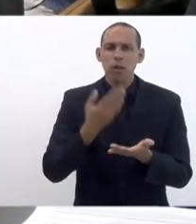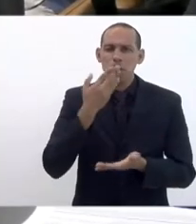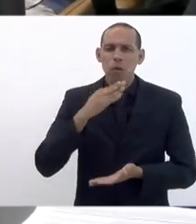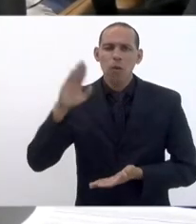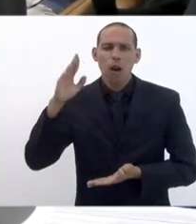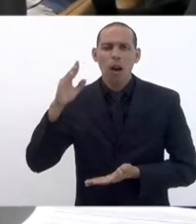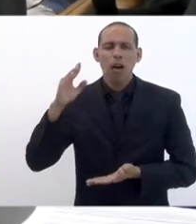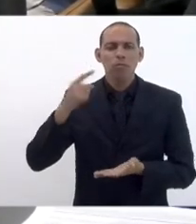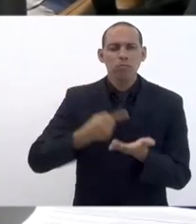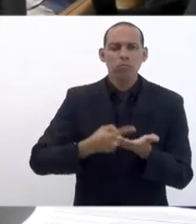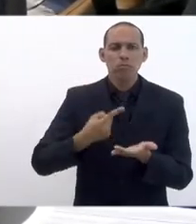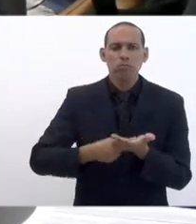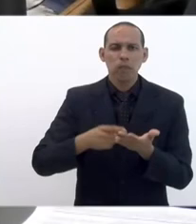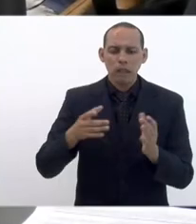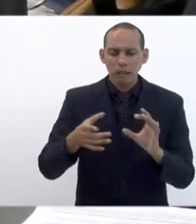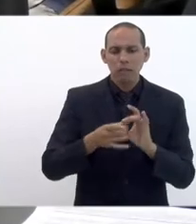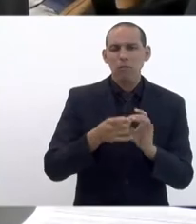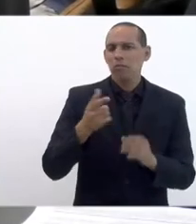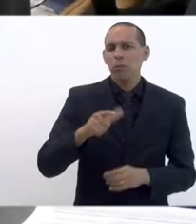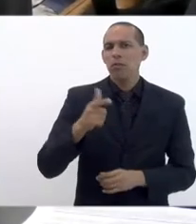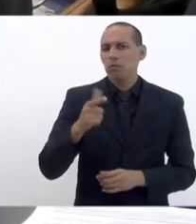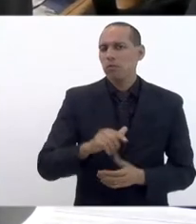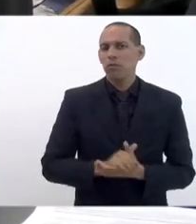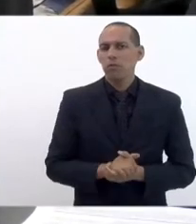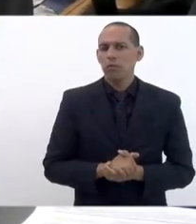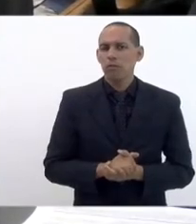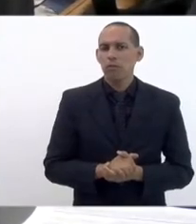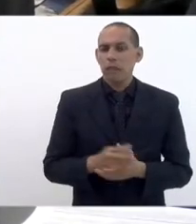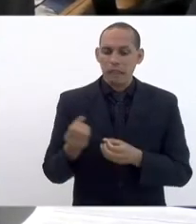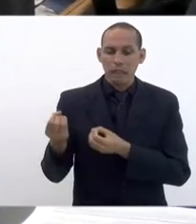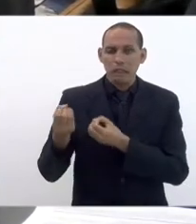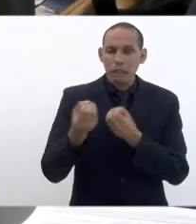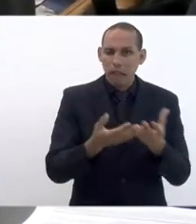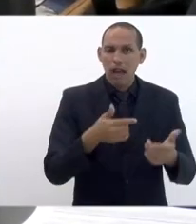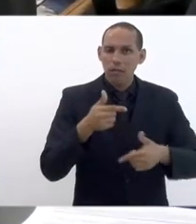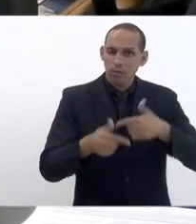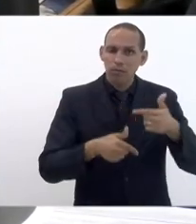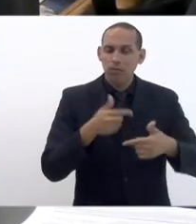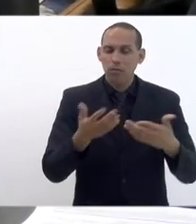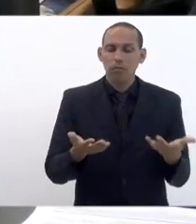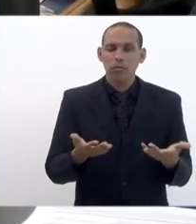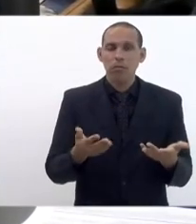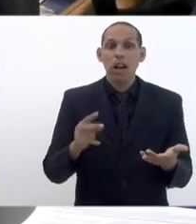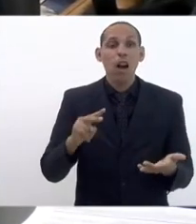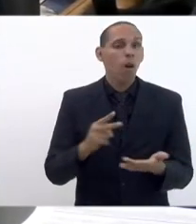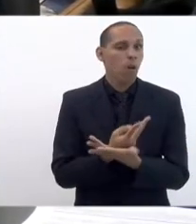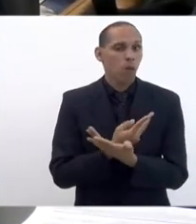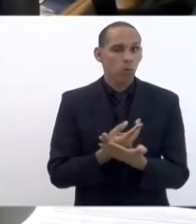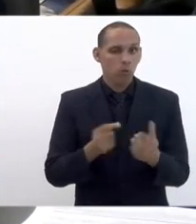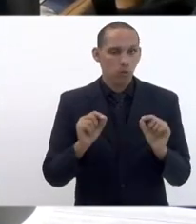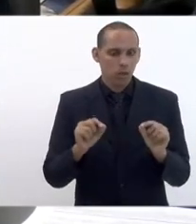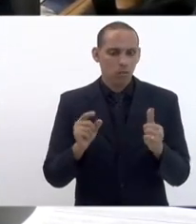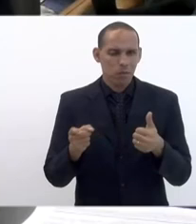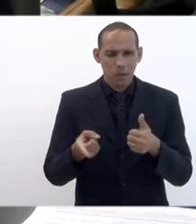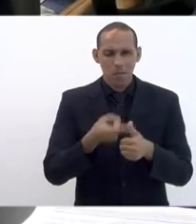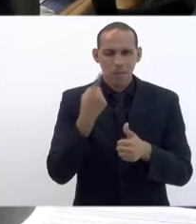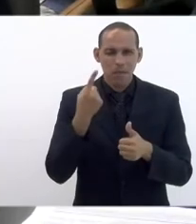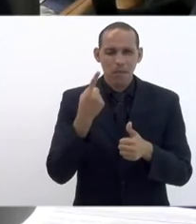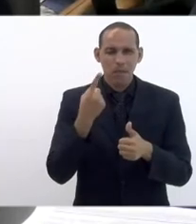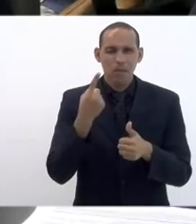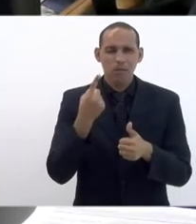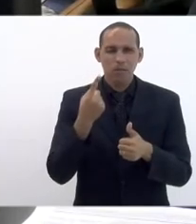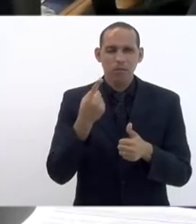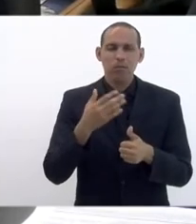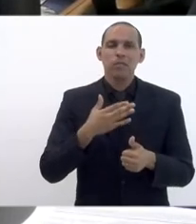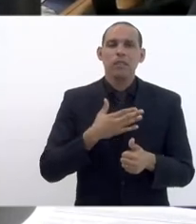credenciados junto à Juscerja para oferecer o serviço de tradução juramentada. É, o que ocorre, o meu primeiro posicionamento,